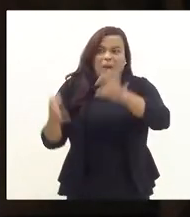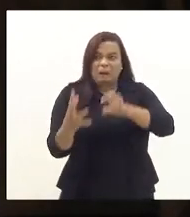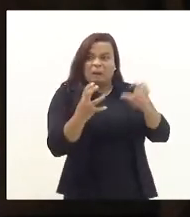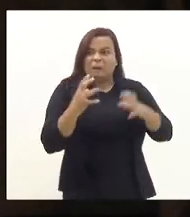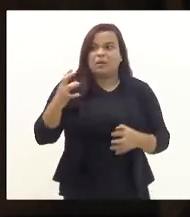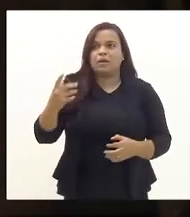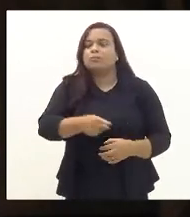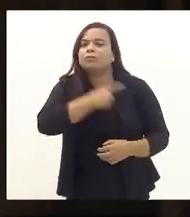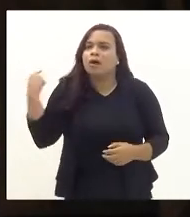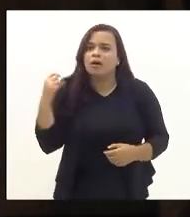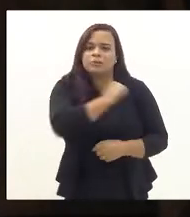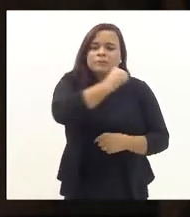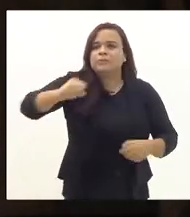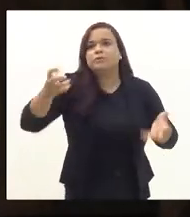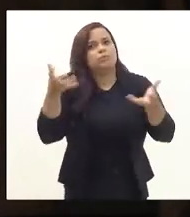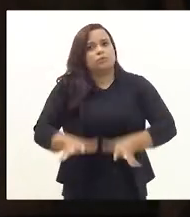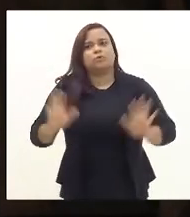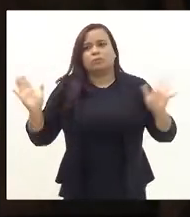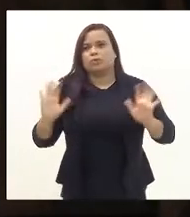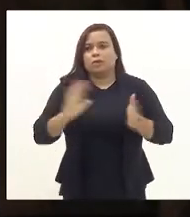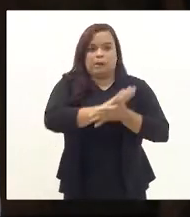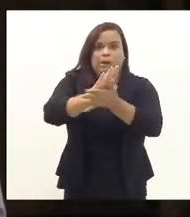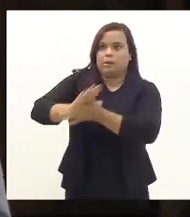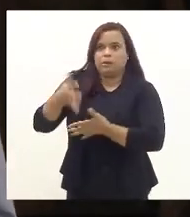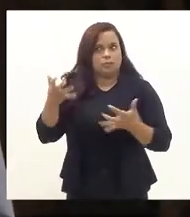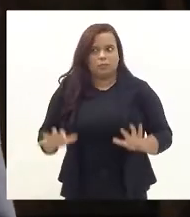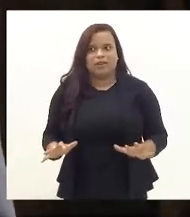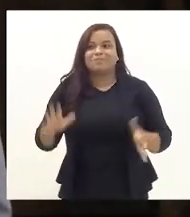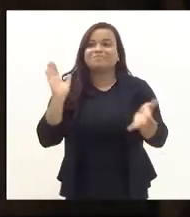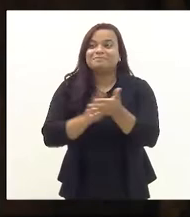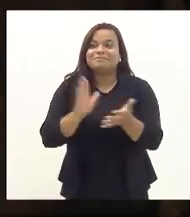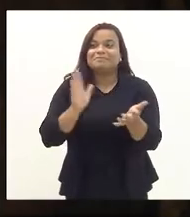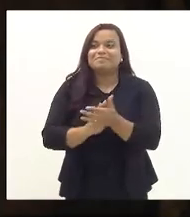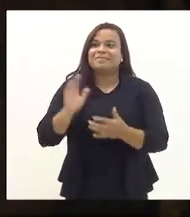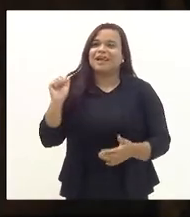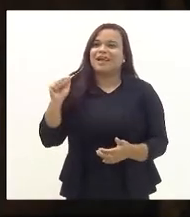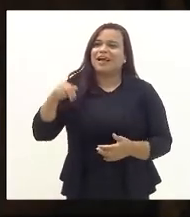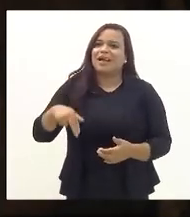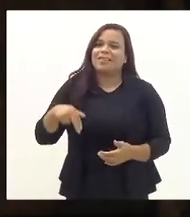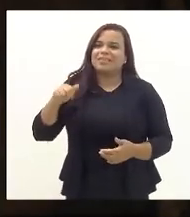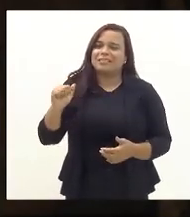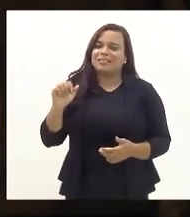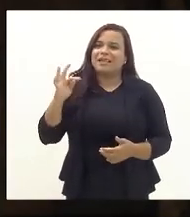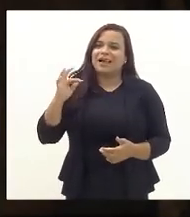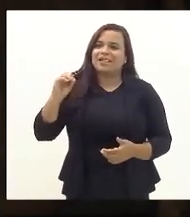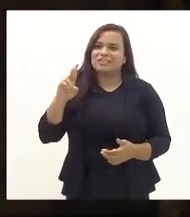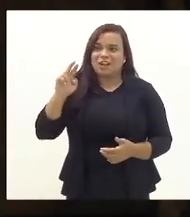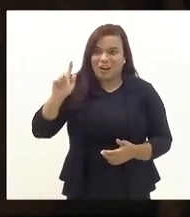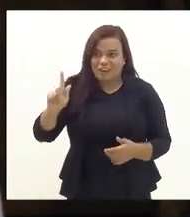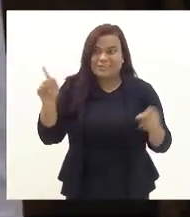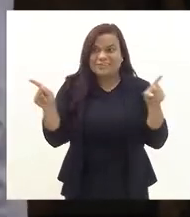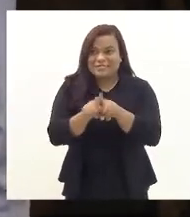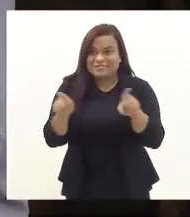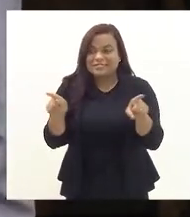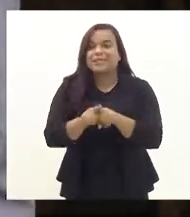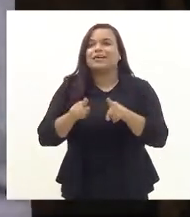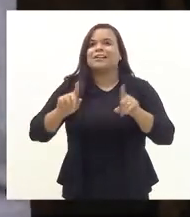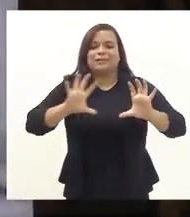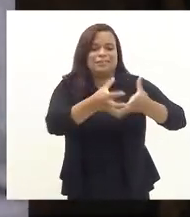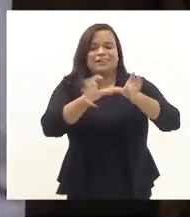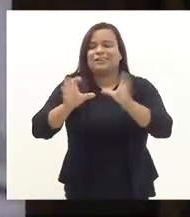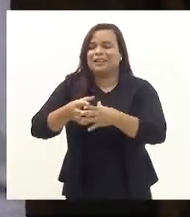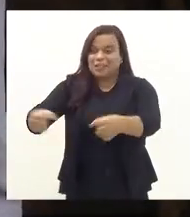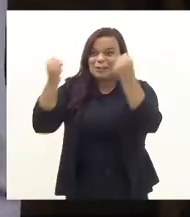morra, que ninguém seja discriminado. Parabéns à Natorg, parabéns às torcidas organizadas,